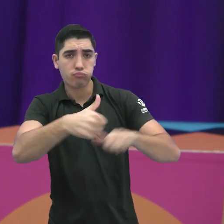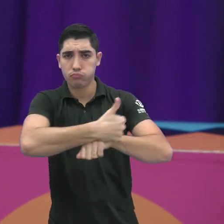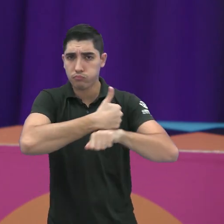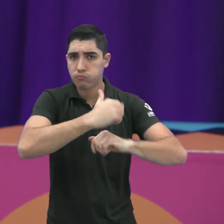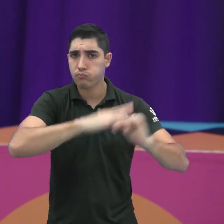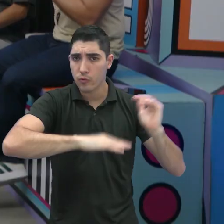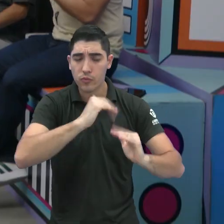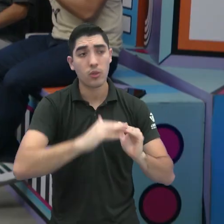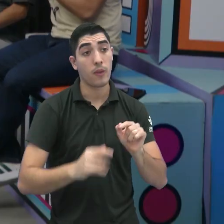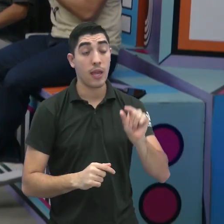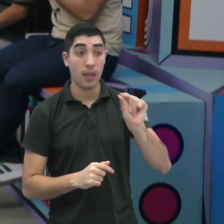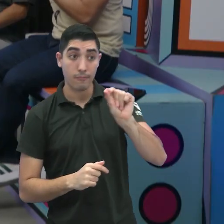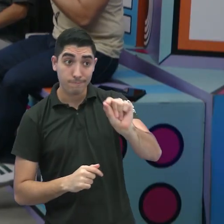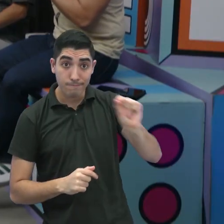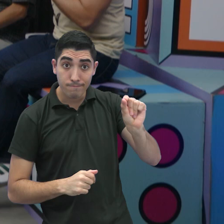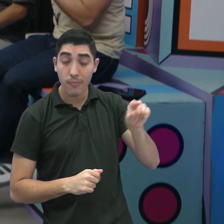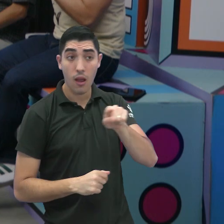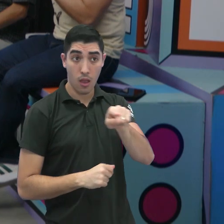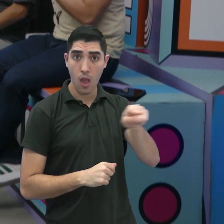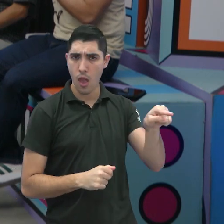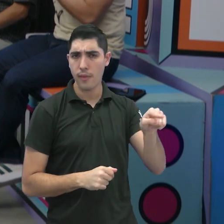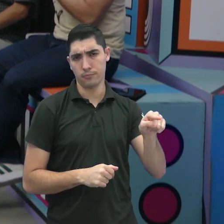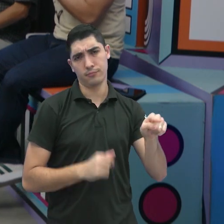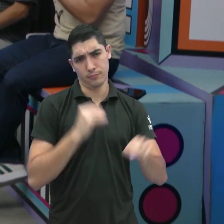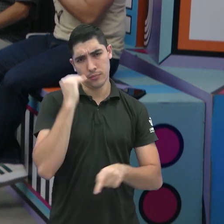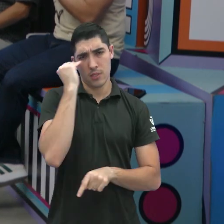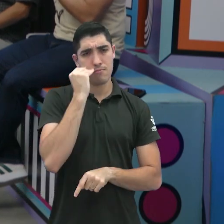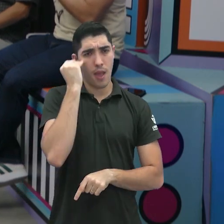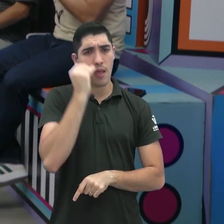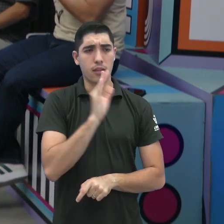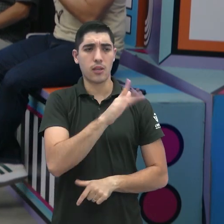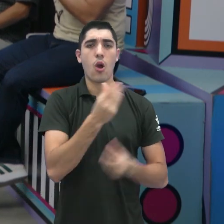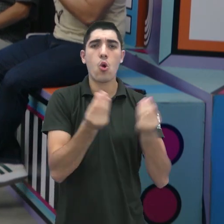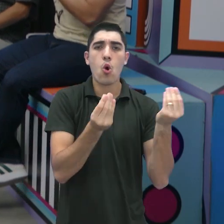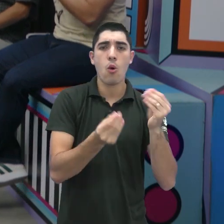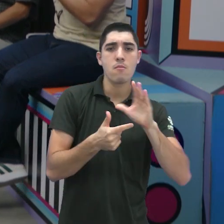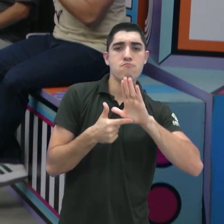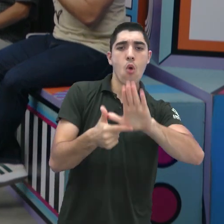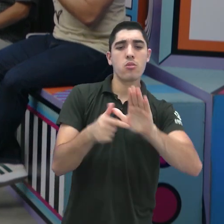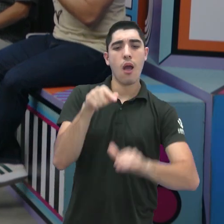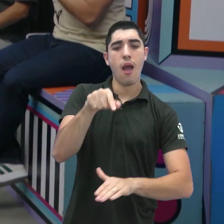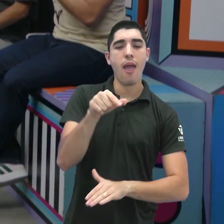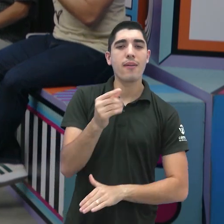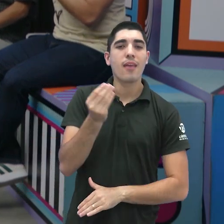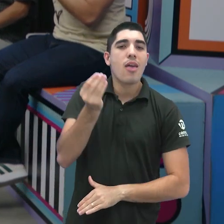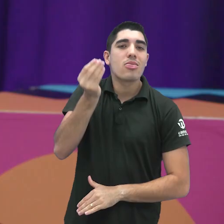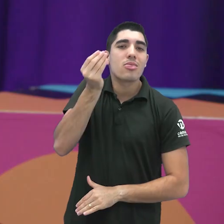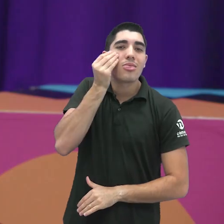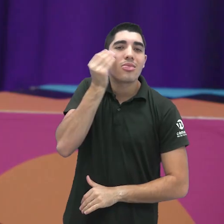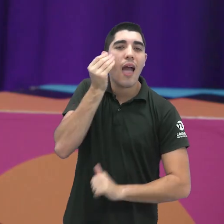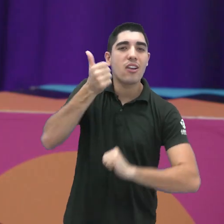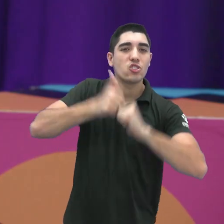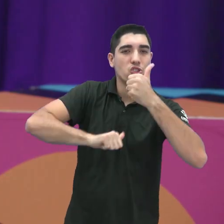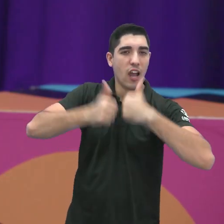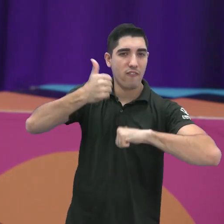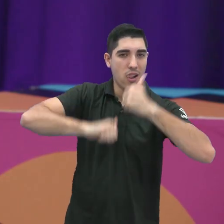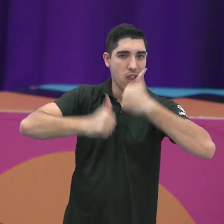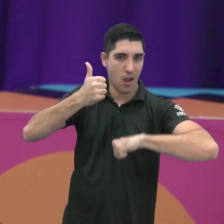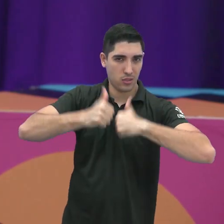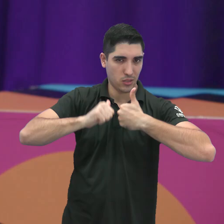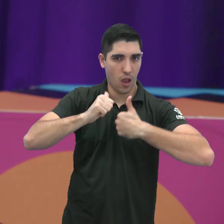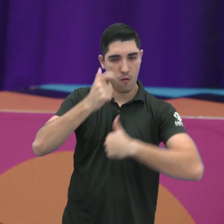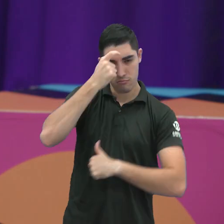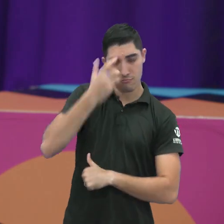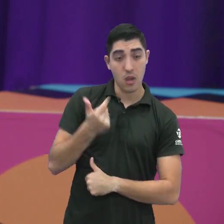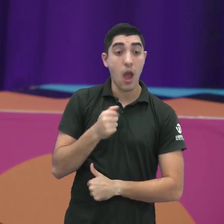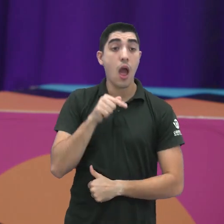que têm aí autoridade para estar aplicando esses testes. Esses testes, eles vão elencar as suas